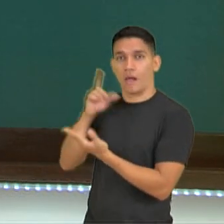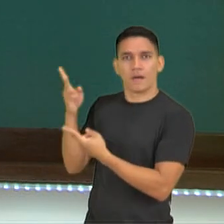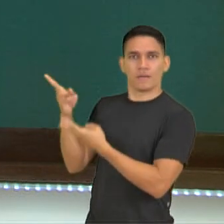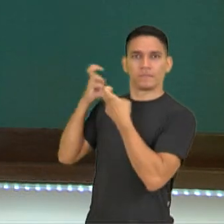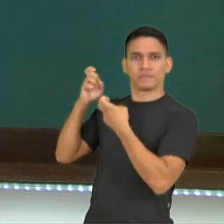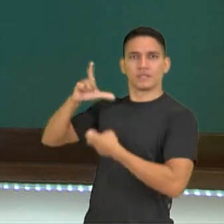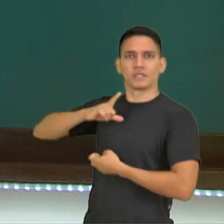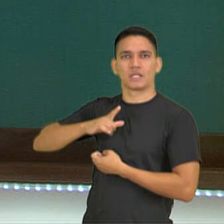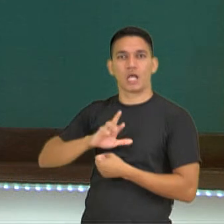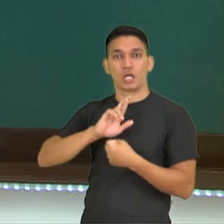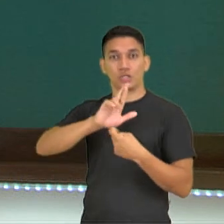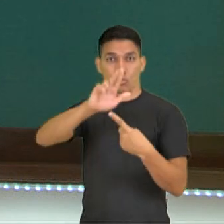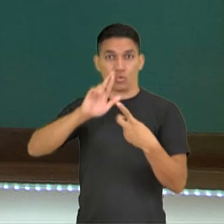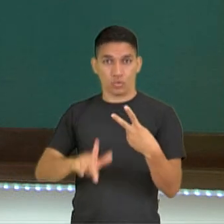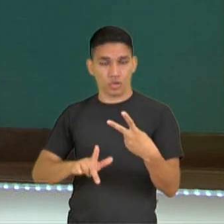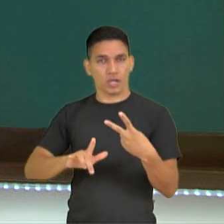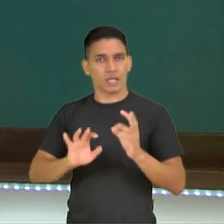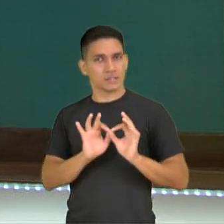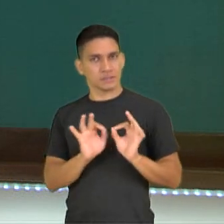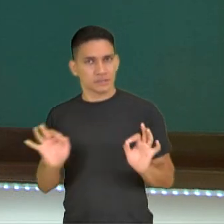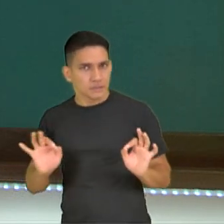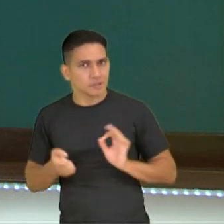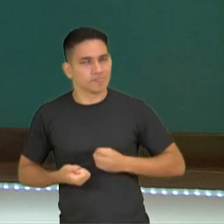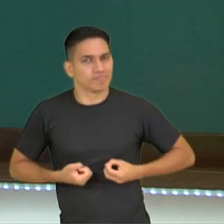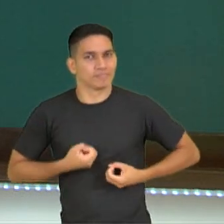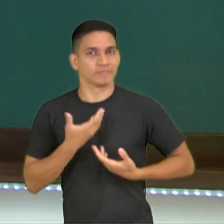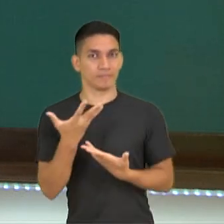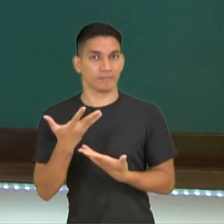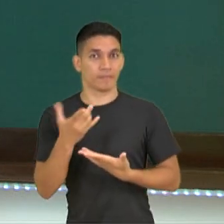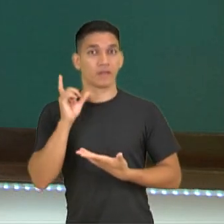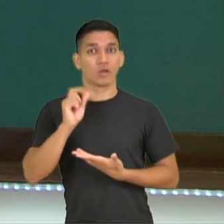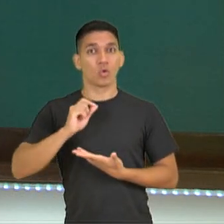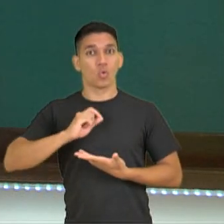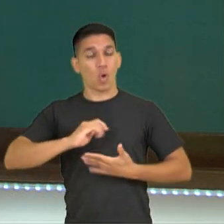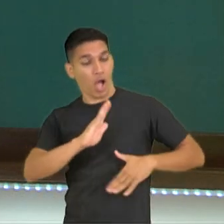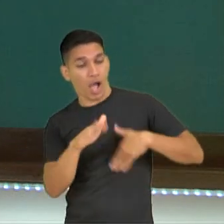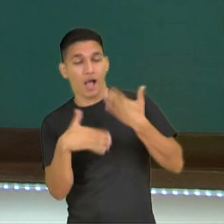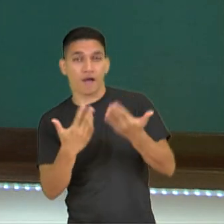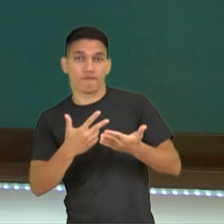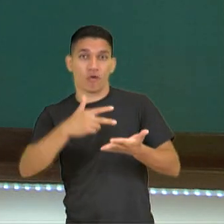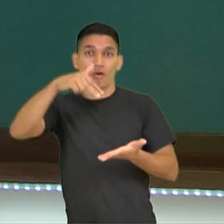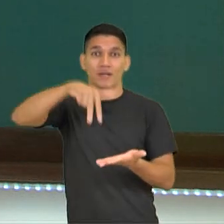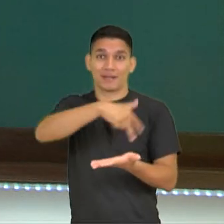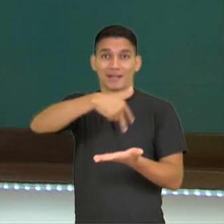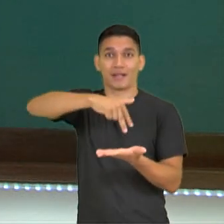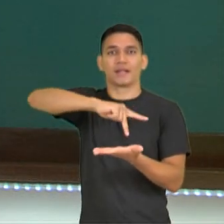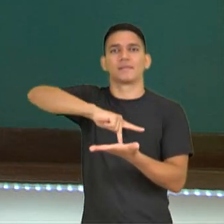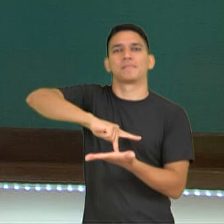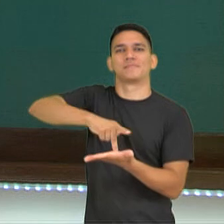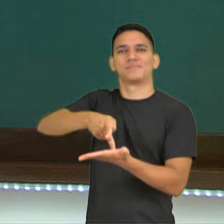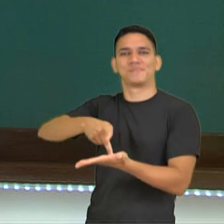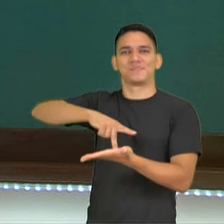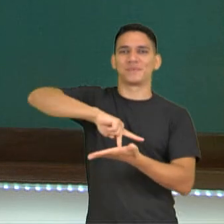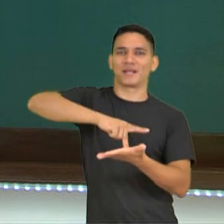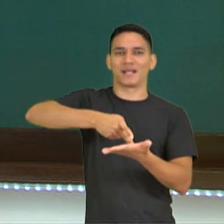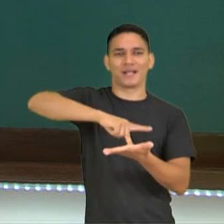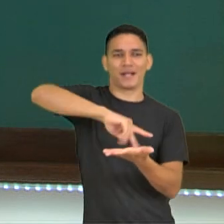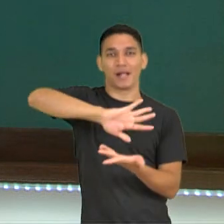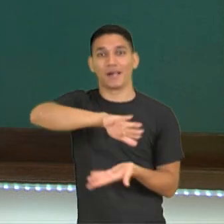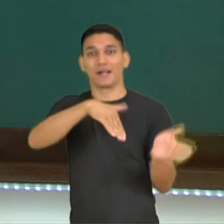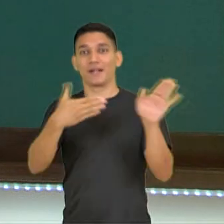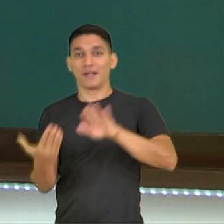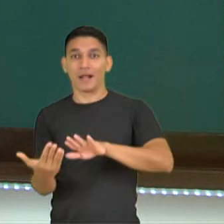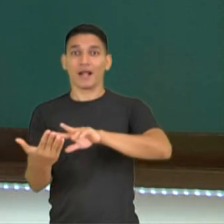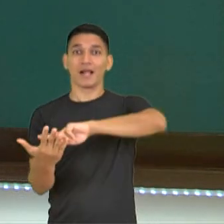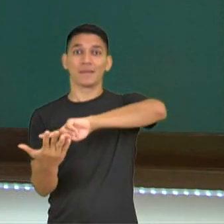visualizar duas formas básicas e expressivas. A evolução da dança enquanto balé para a dança